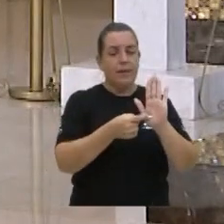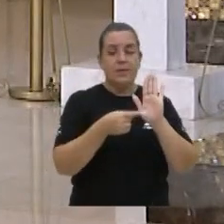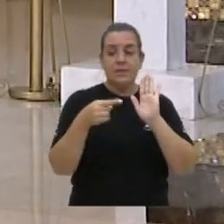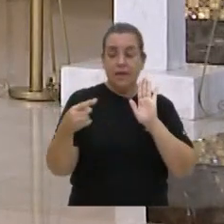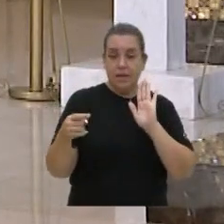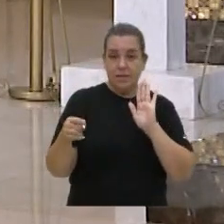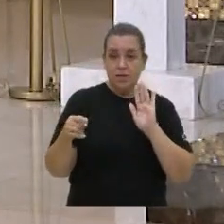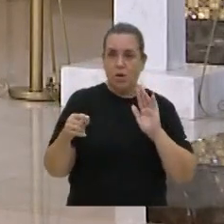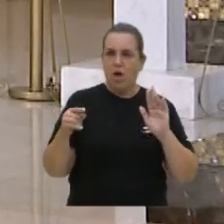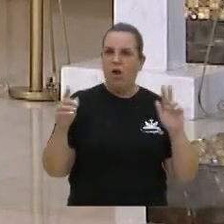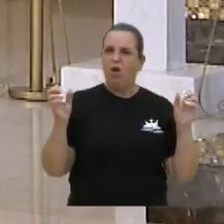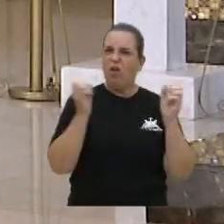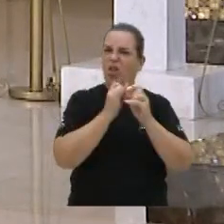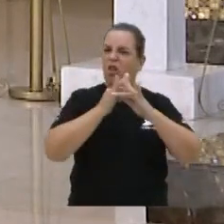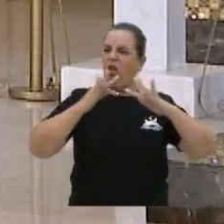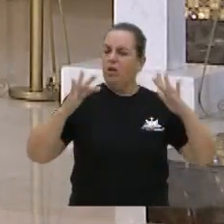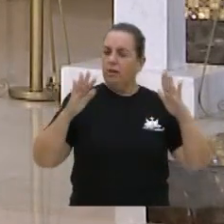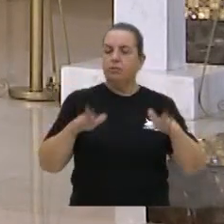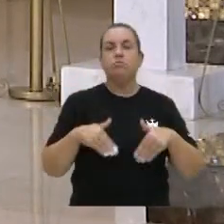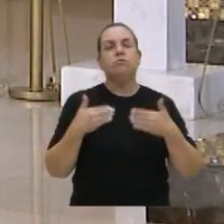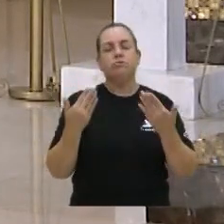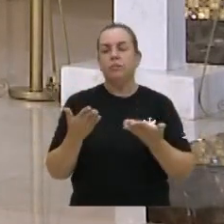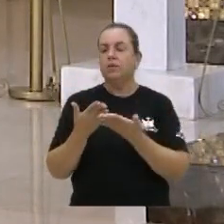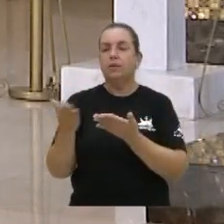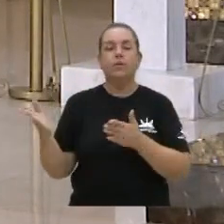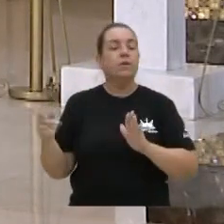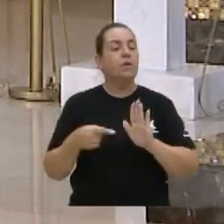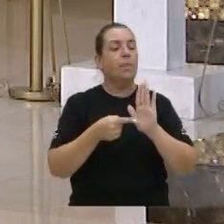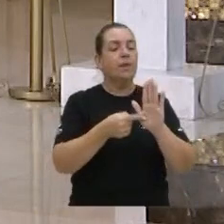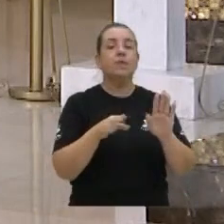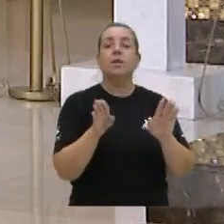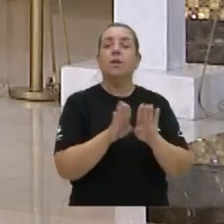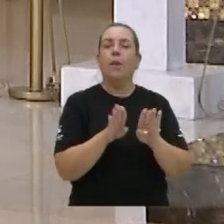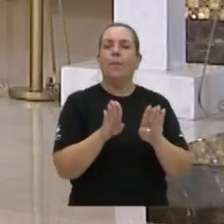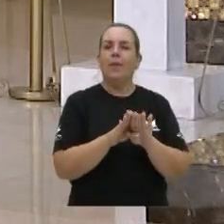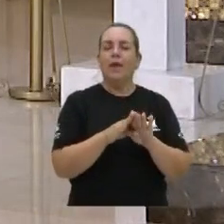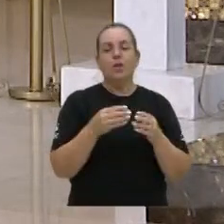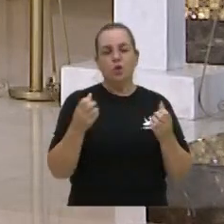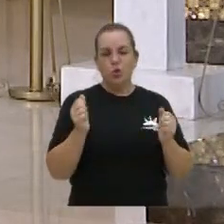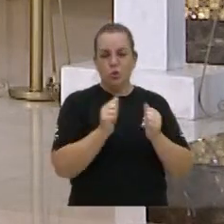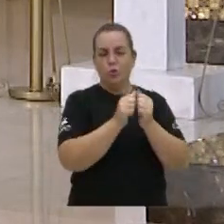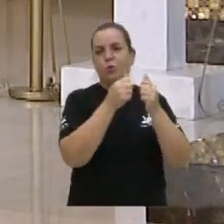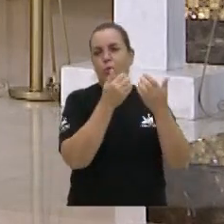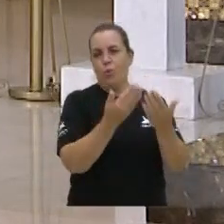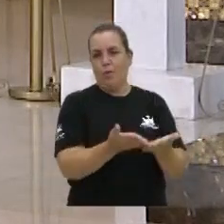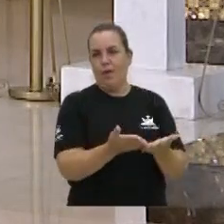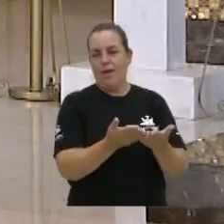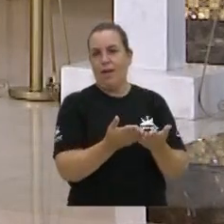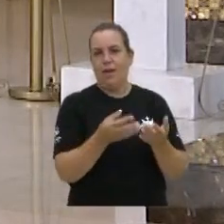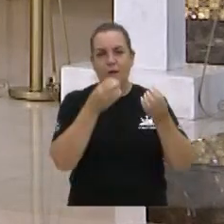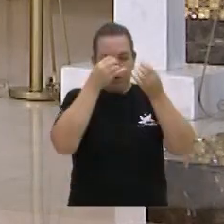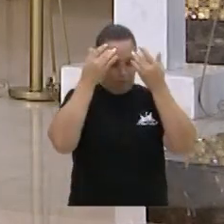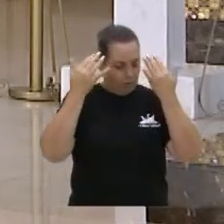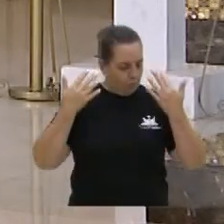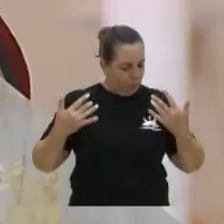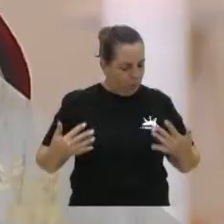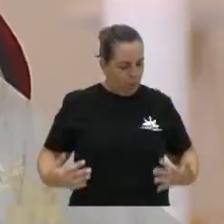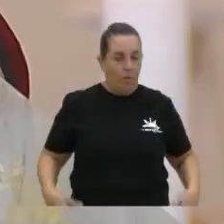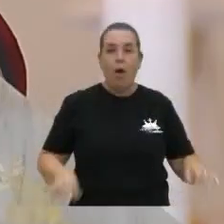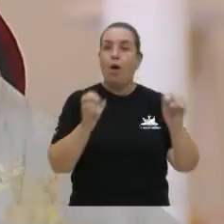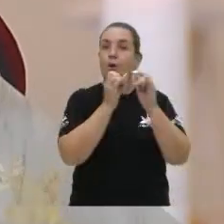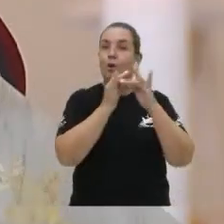seu triunfo, então vós aparecereis também com Ele, revestidos de